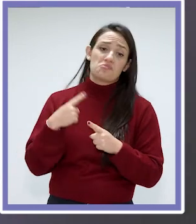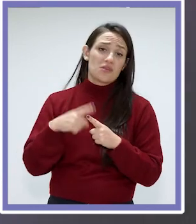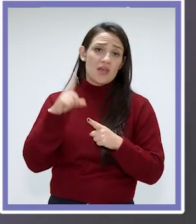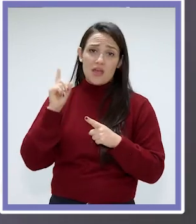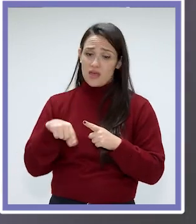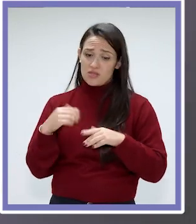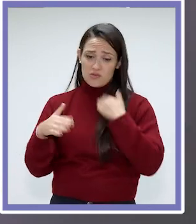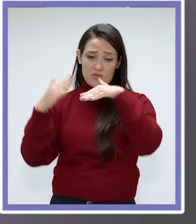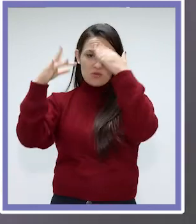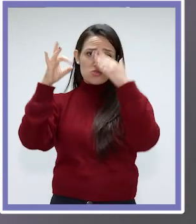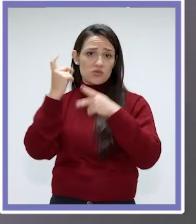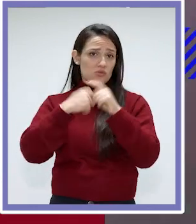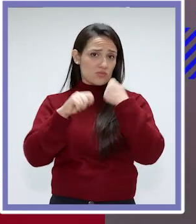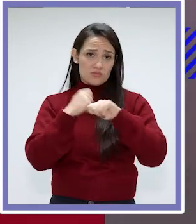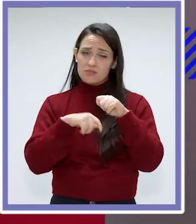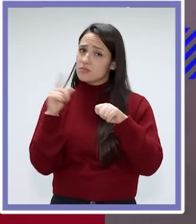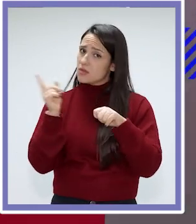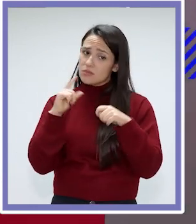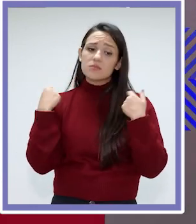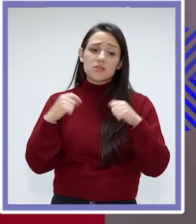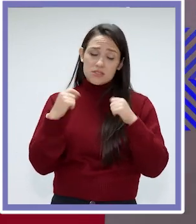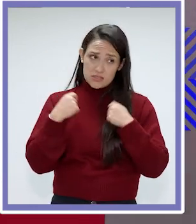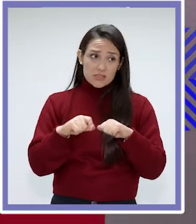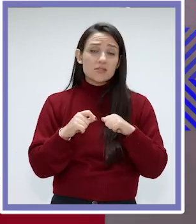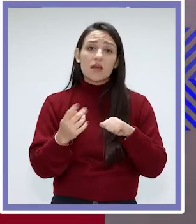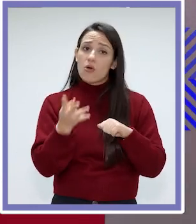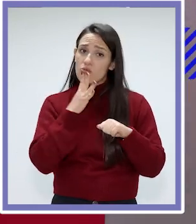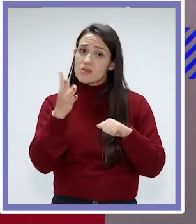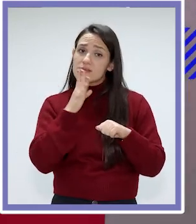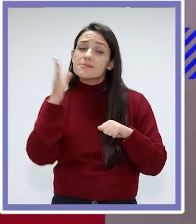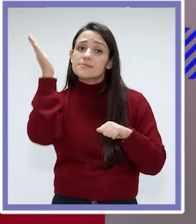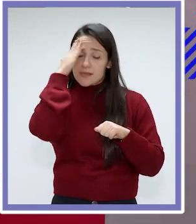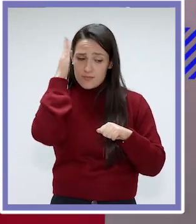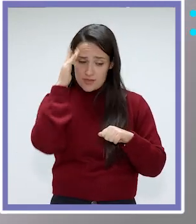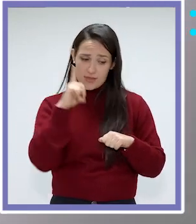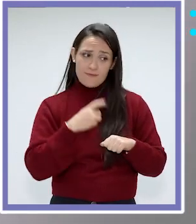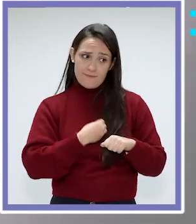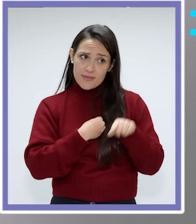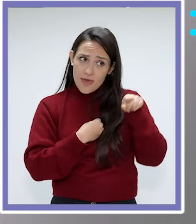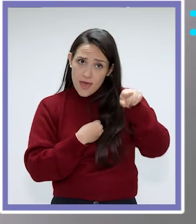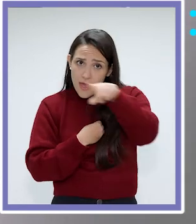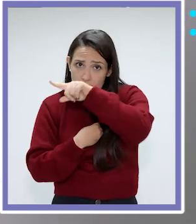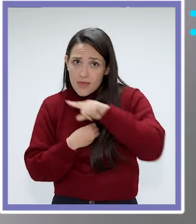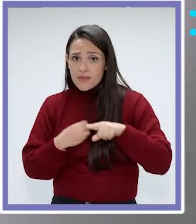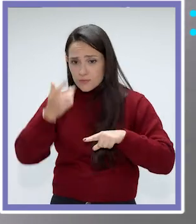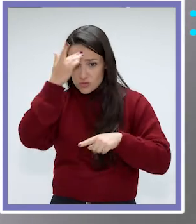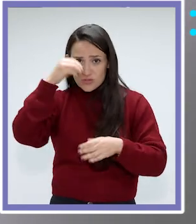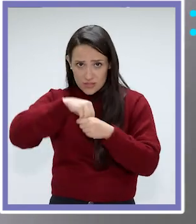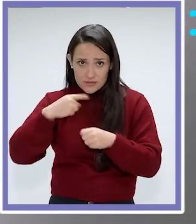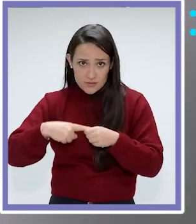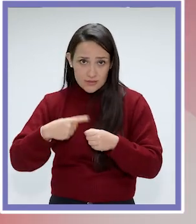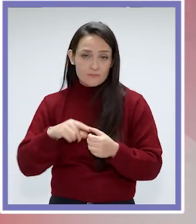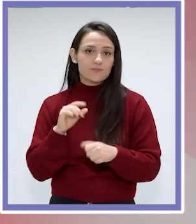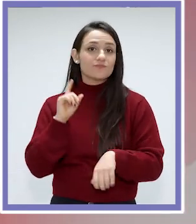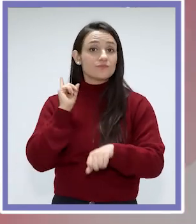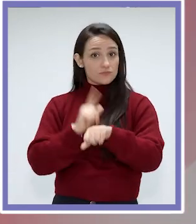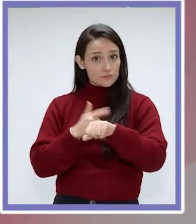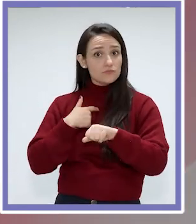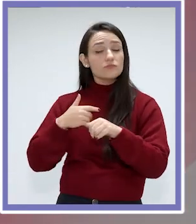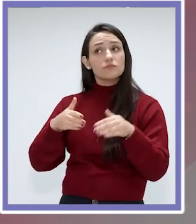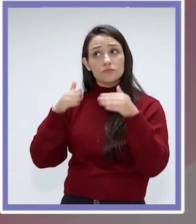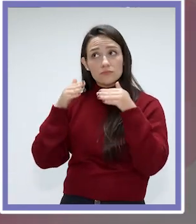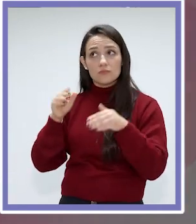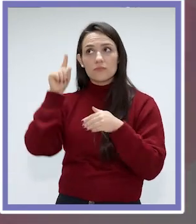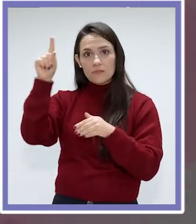um desenvolvimento que não leva em consideração essas pessoas. O mesmo aconteceu no Chile. Quando nós chegamos